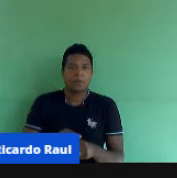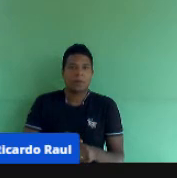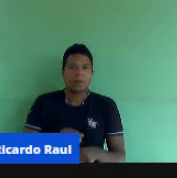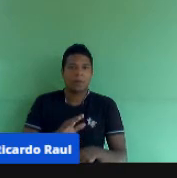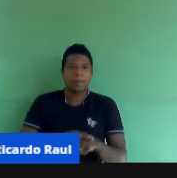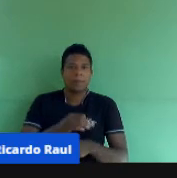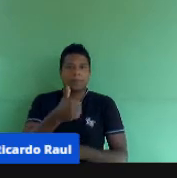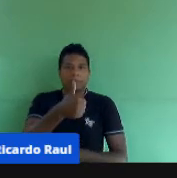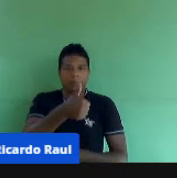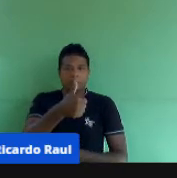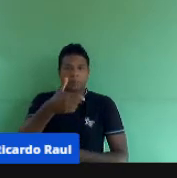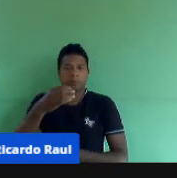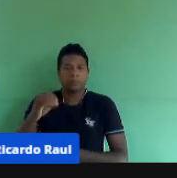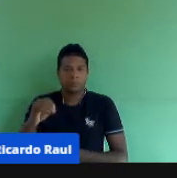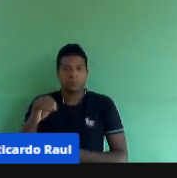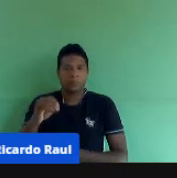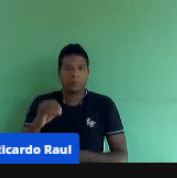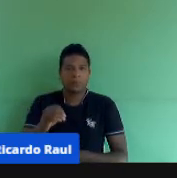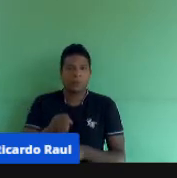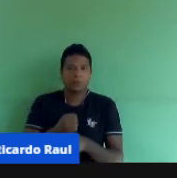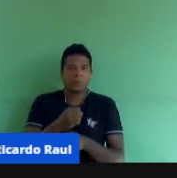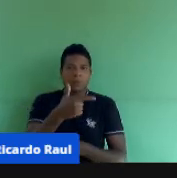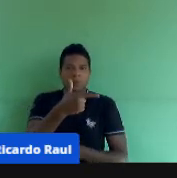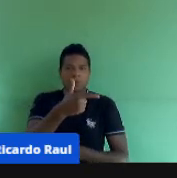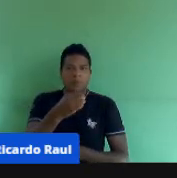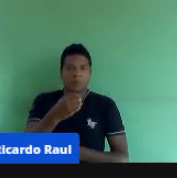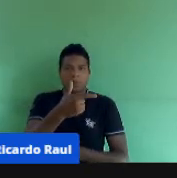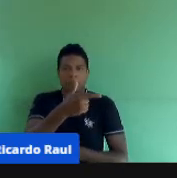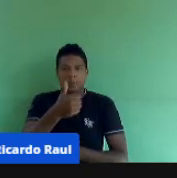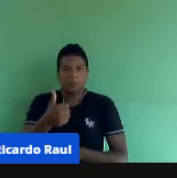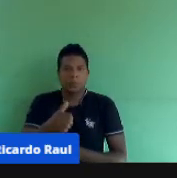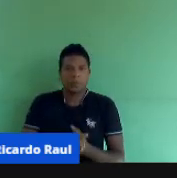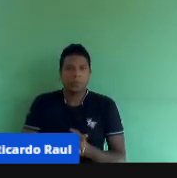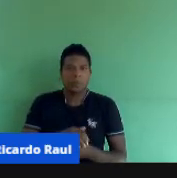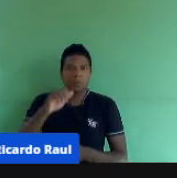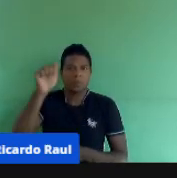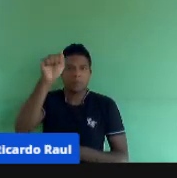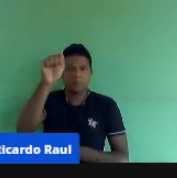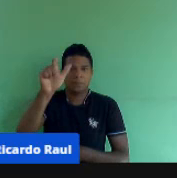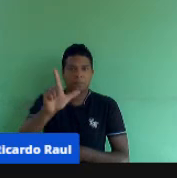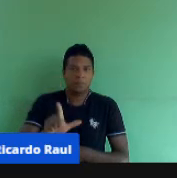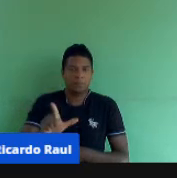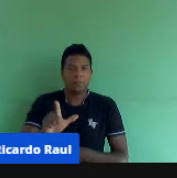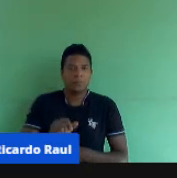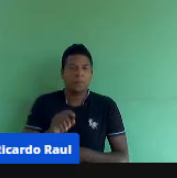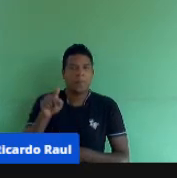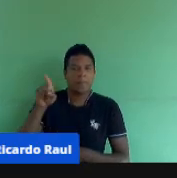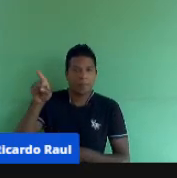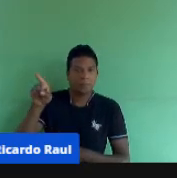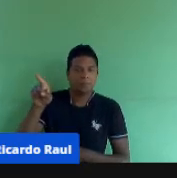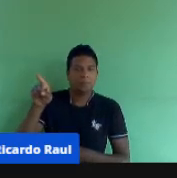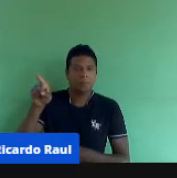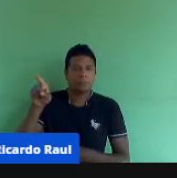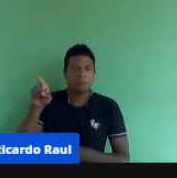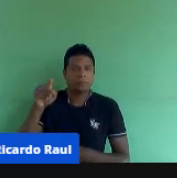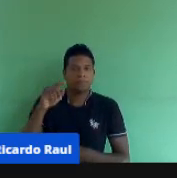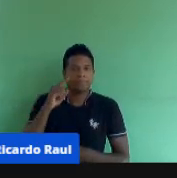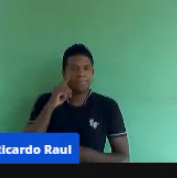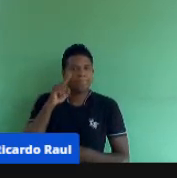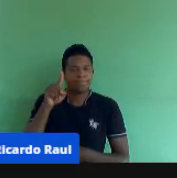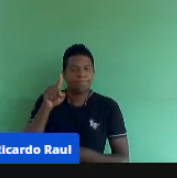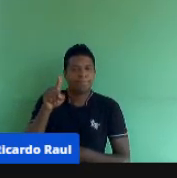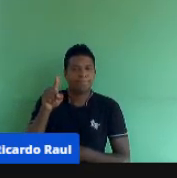em 2002 lá em Joanesburgo, né, na África do Sul. Então, lá eles começaram já a prestar mais